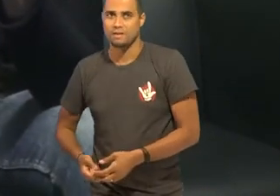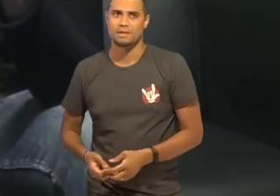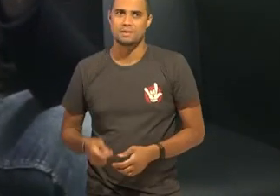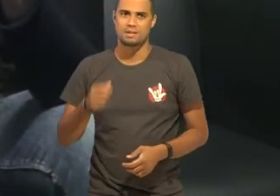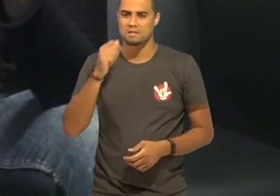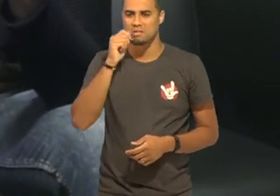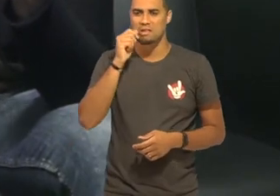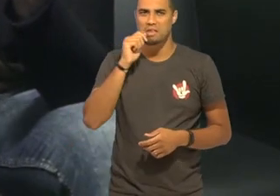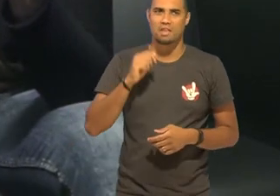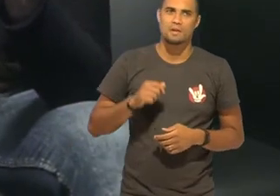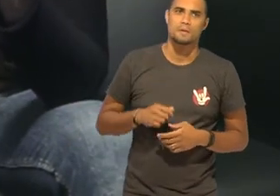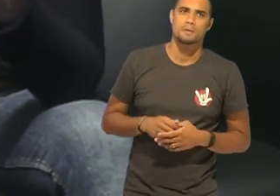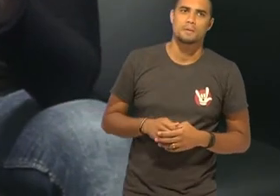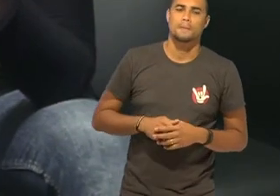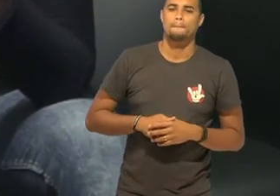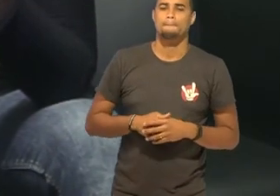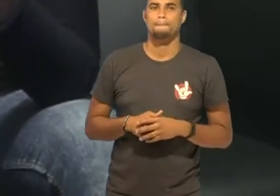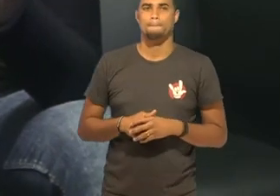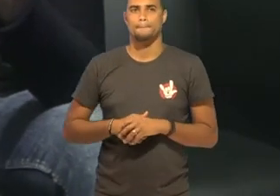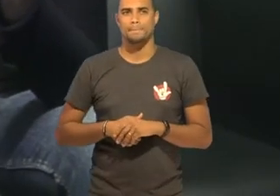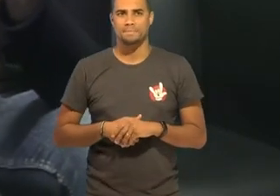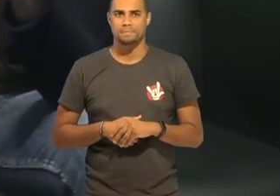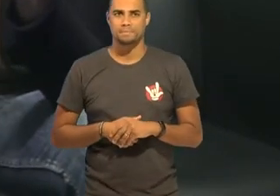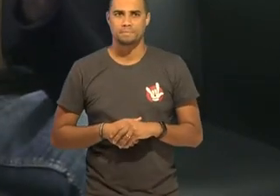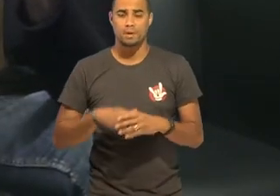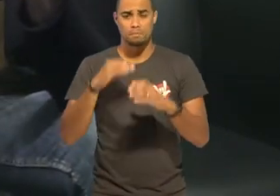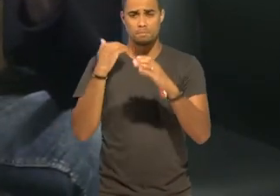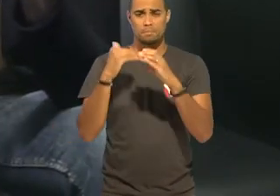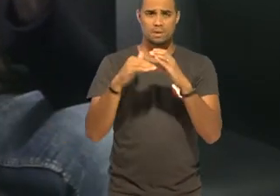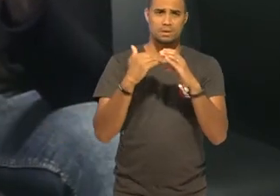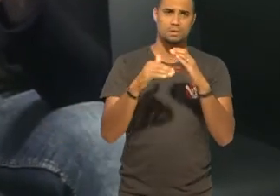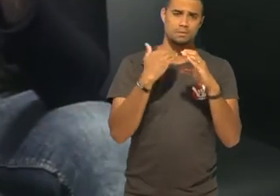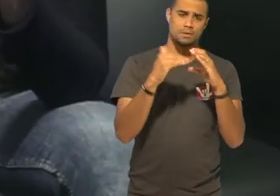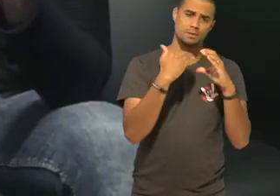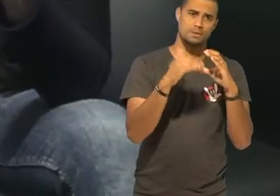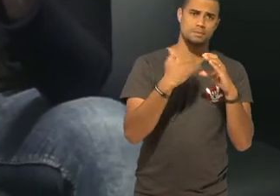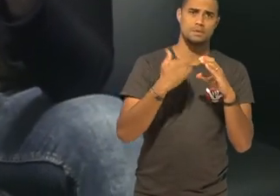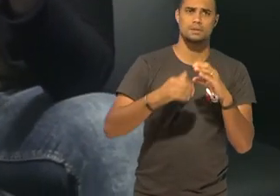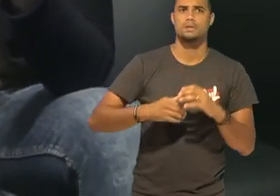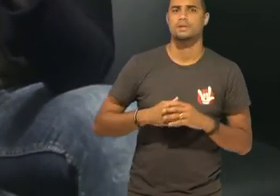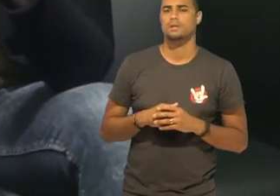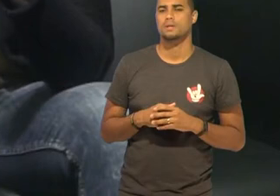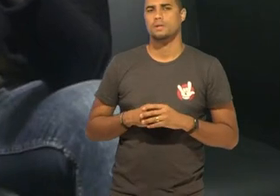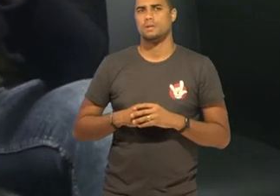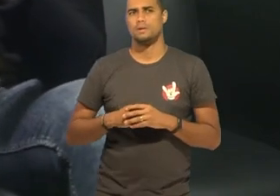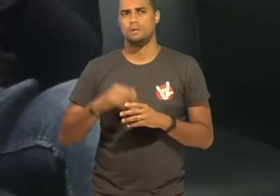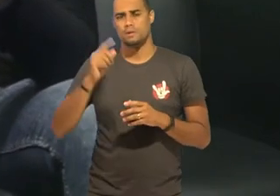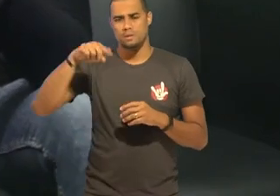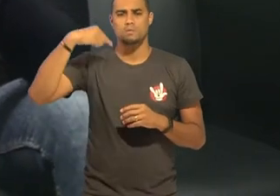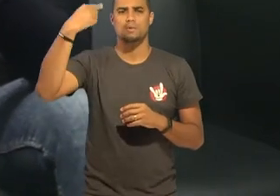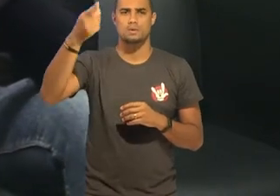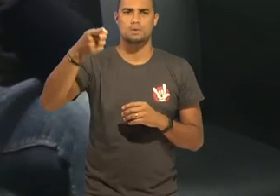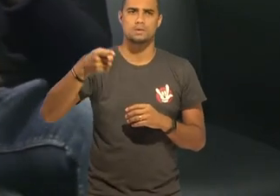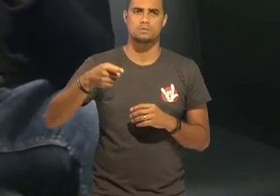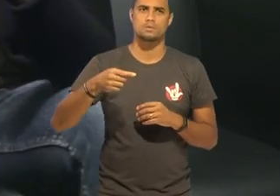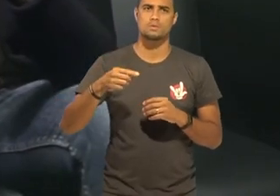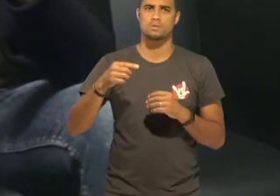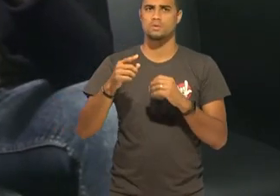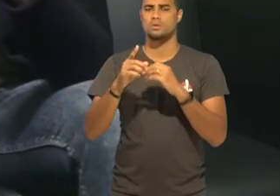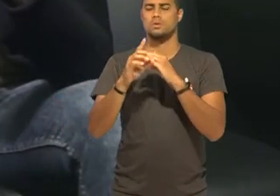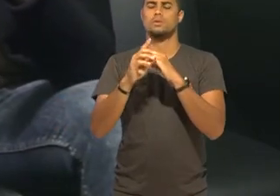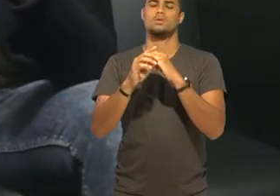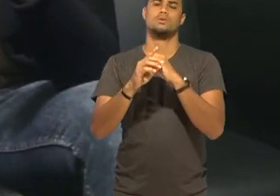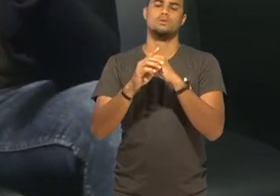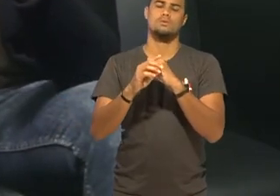envie para nós. Faça chegar até o supervisor de área, ele vai fazer chegar até nós, para que no próximo MAG Online a gente possa aqui